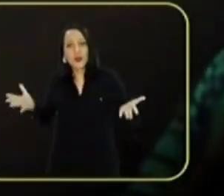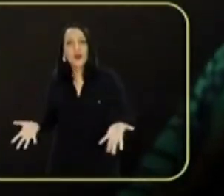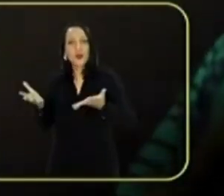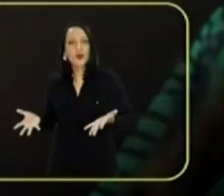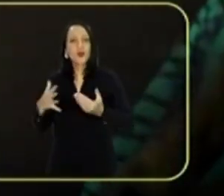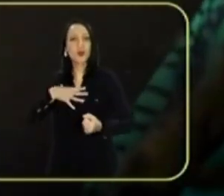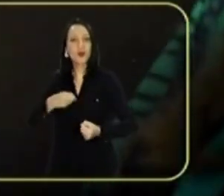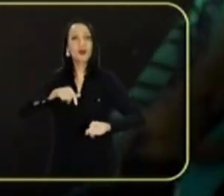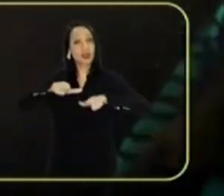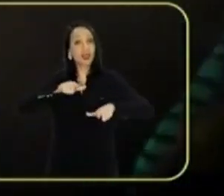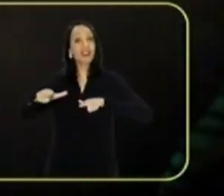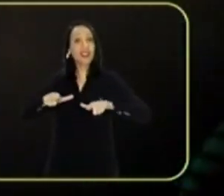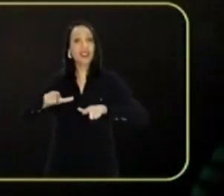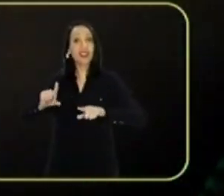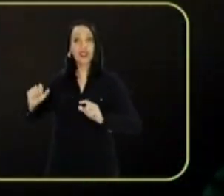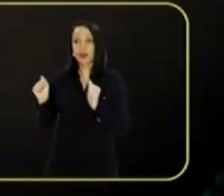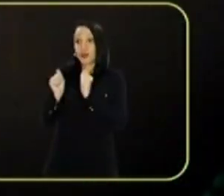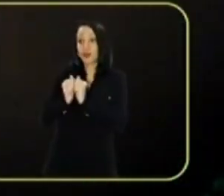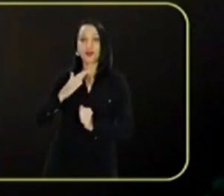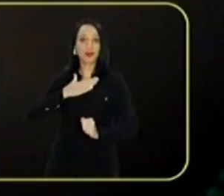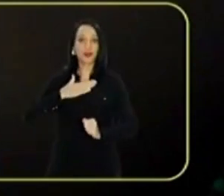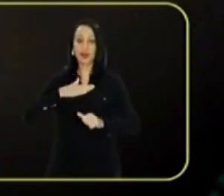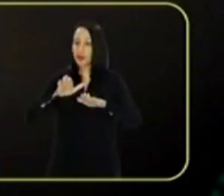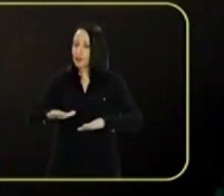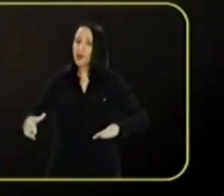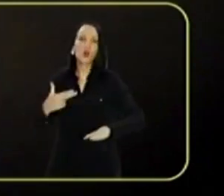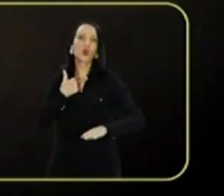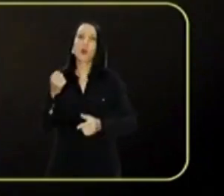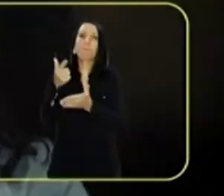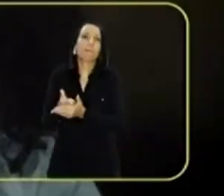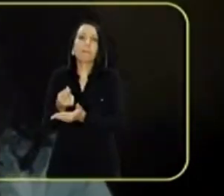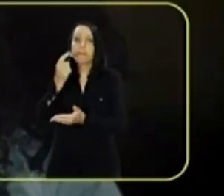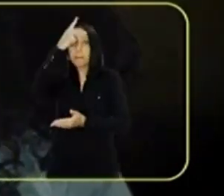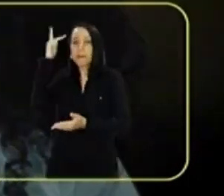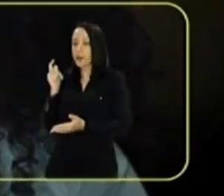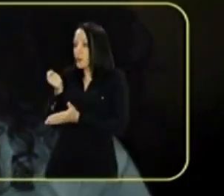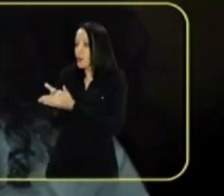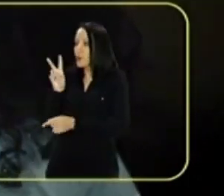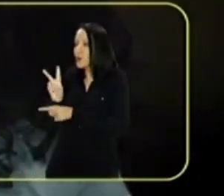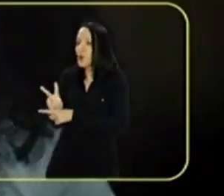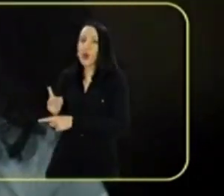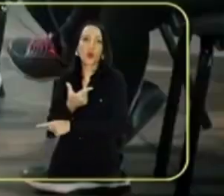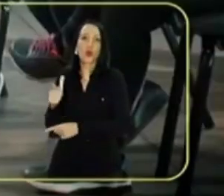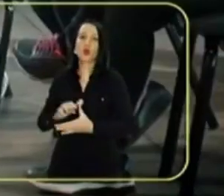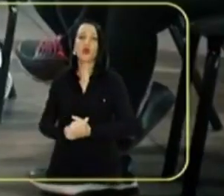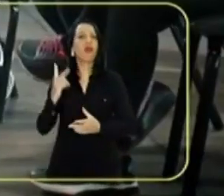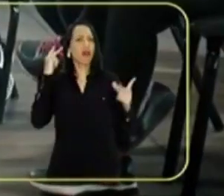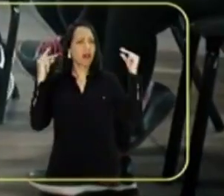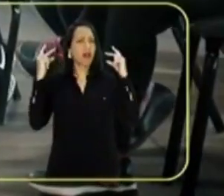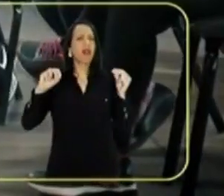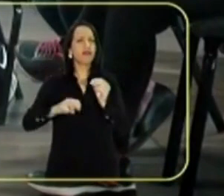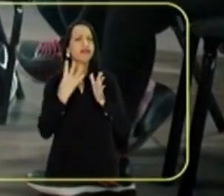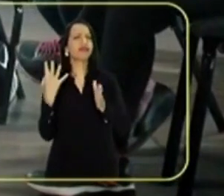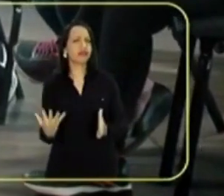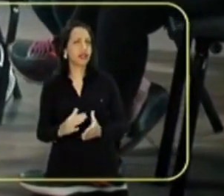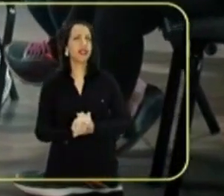comecei a incentivar meus meninos a trabalhar também, mas eu junto comigo, era pequenininho, não podia pagar pra ninguém cuidar, né? Eu já ouvi